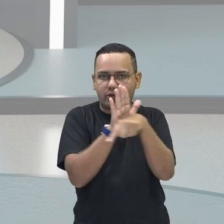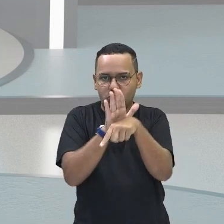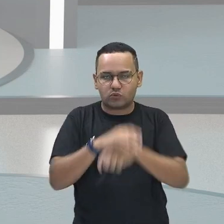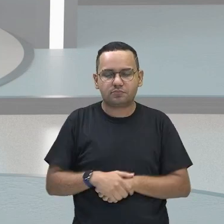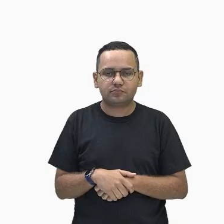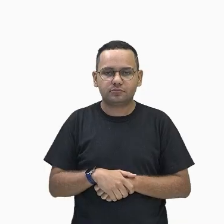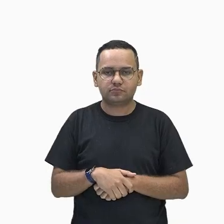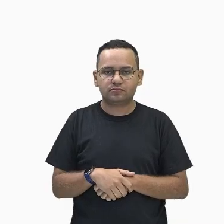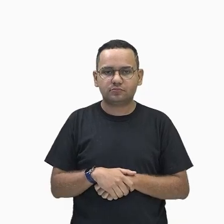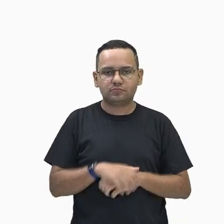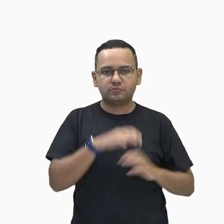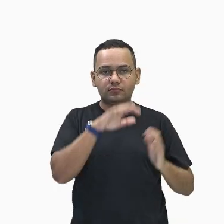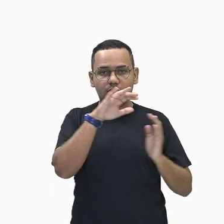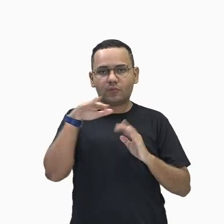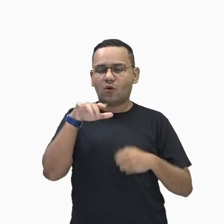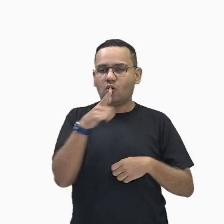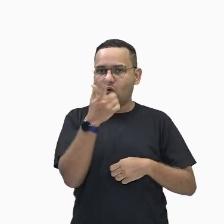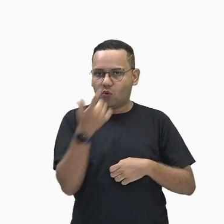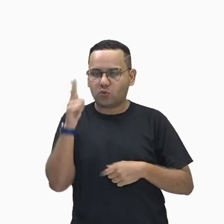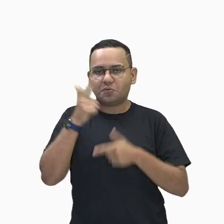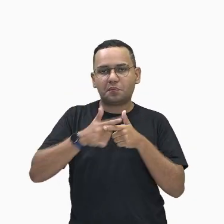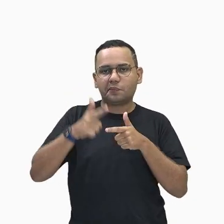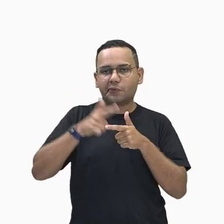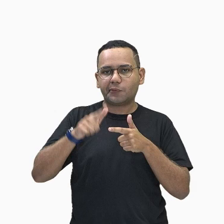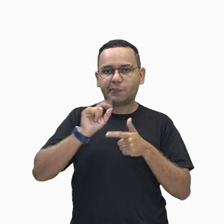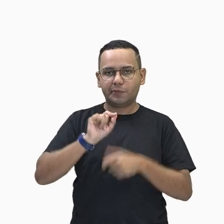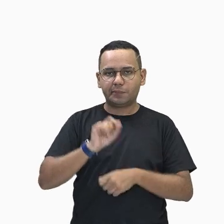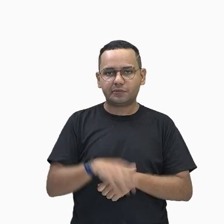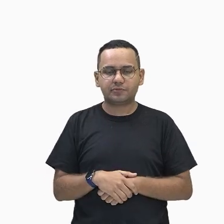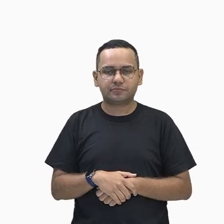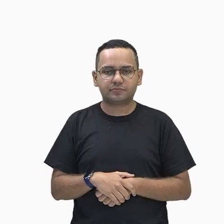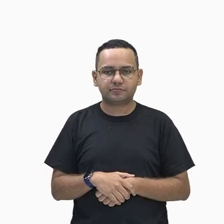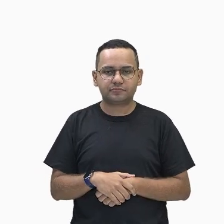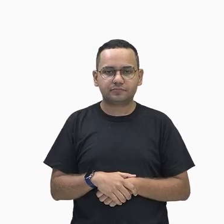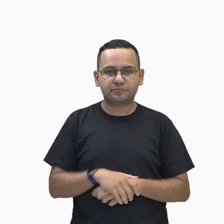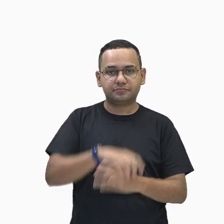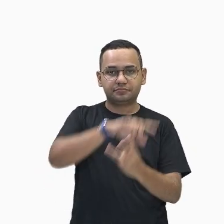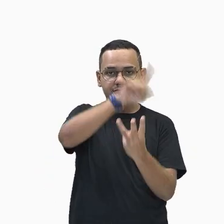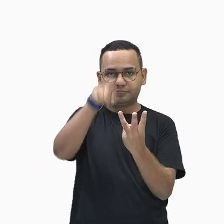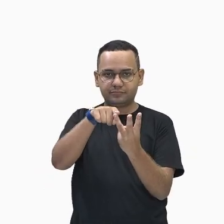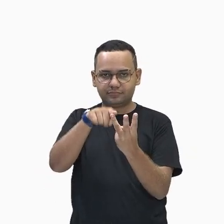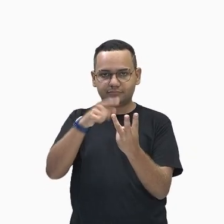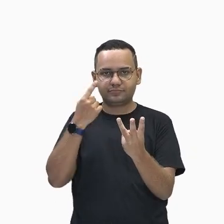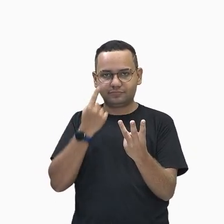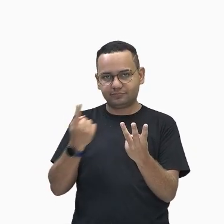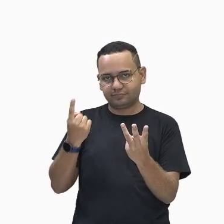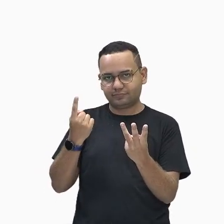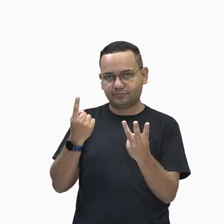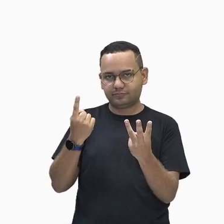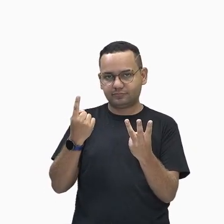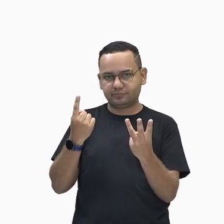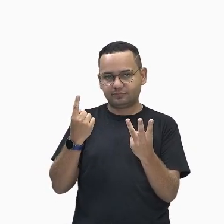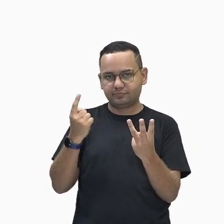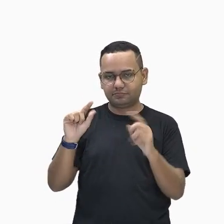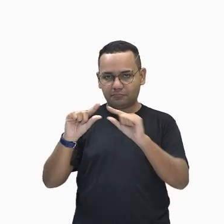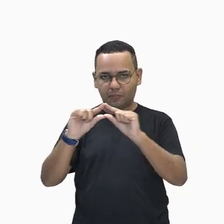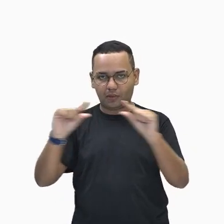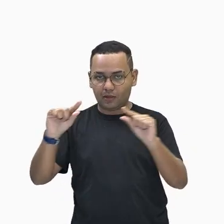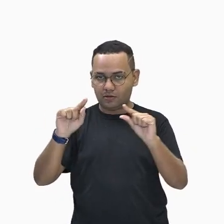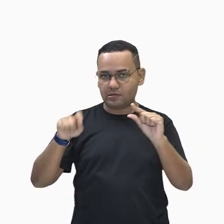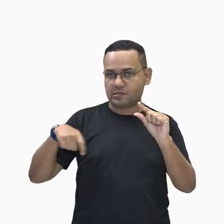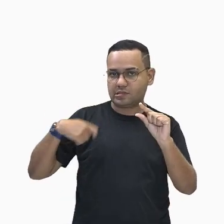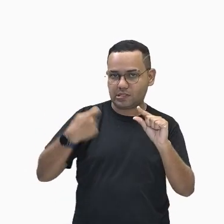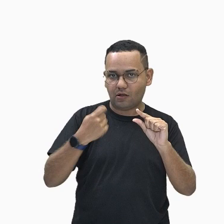desordem alimentar que gera esse transtorno dismórfico corporal aí é a compulsão alimentar e na compulsão